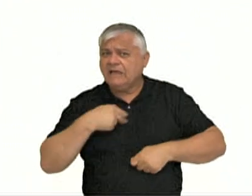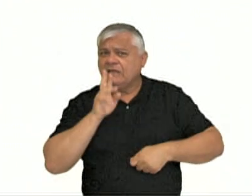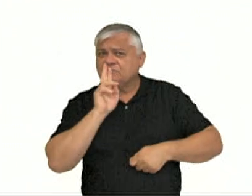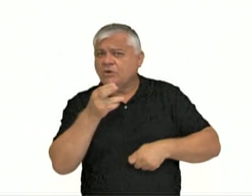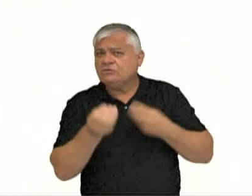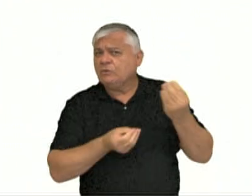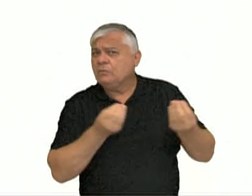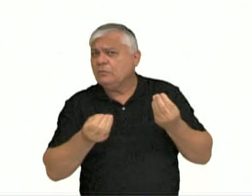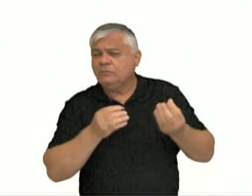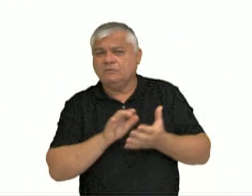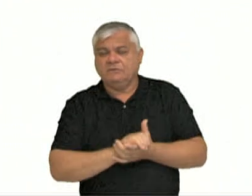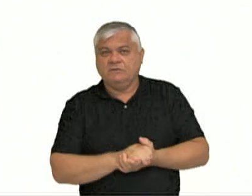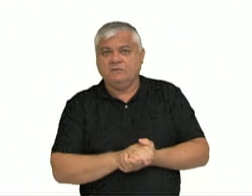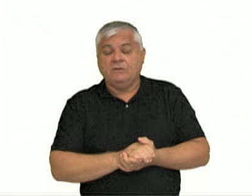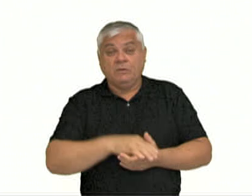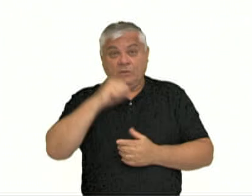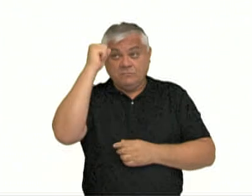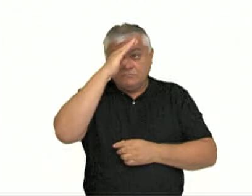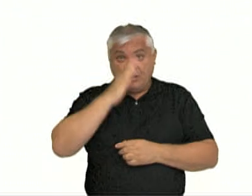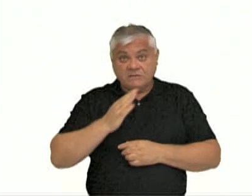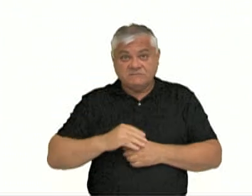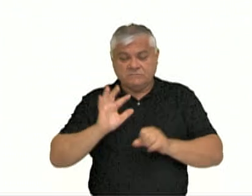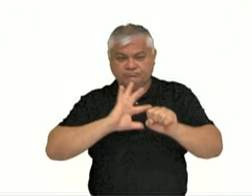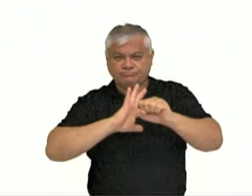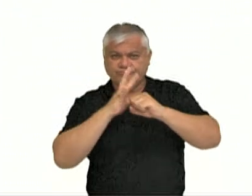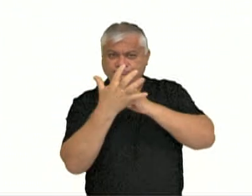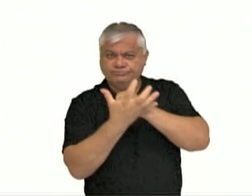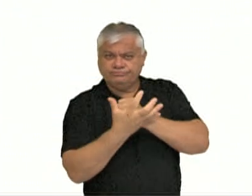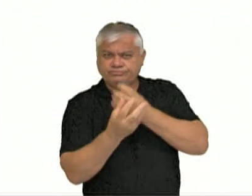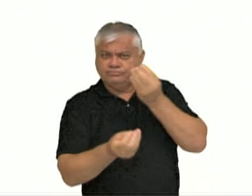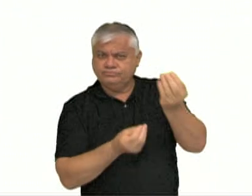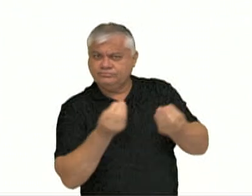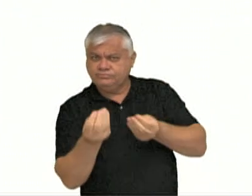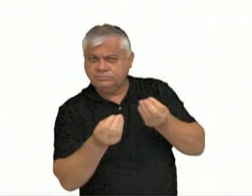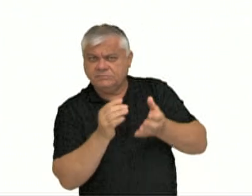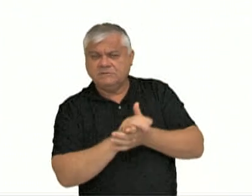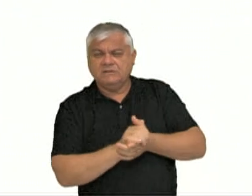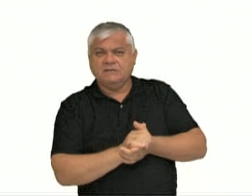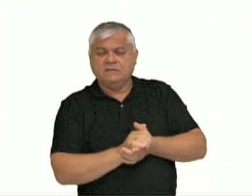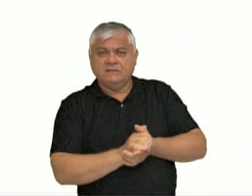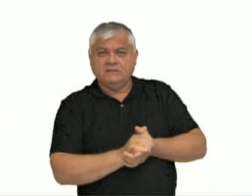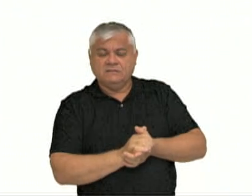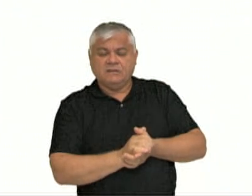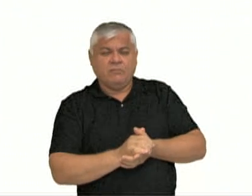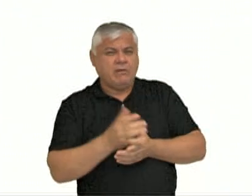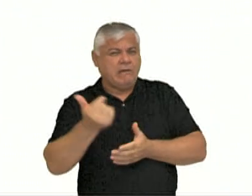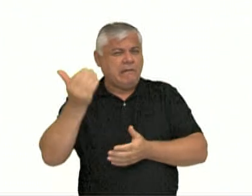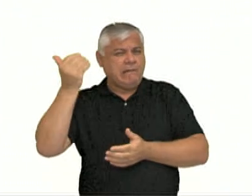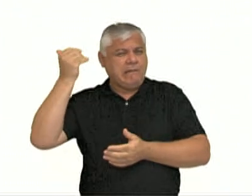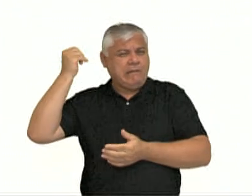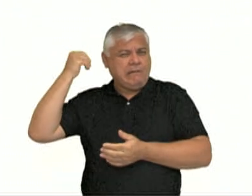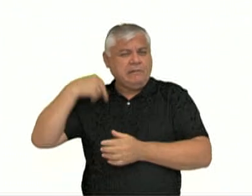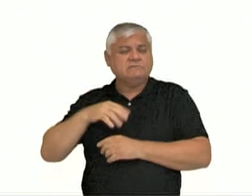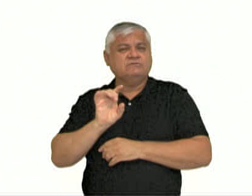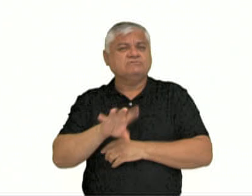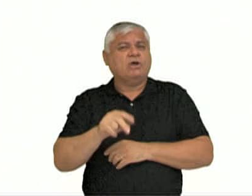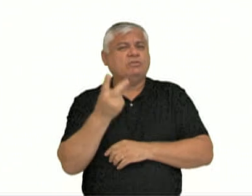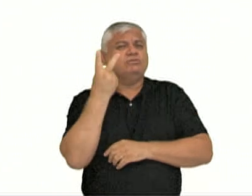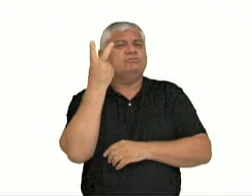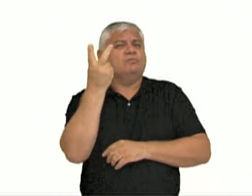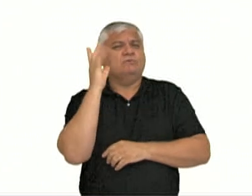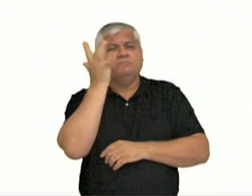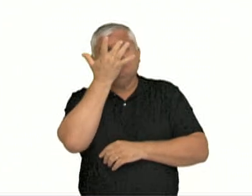resposta? O Brasil diante da pandemia do coronavírus. Quando o Brasil ainda não tinha registrado apenas 2